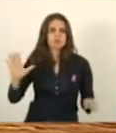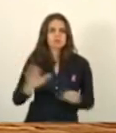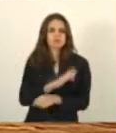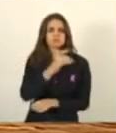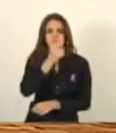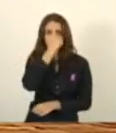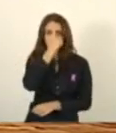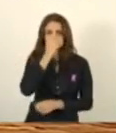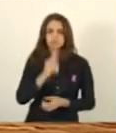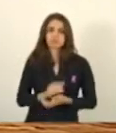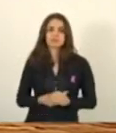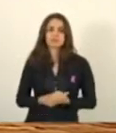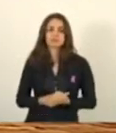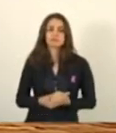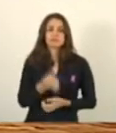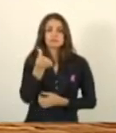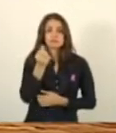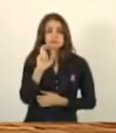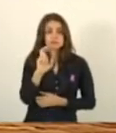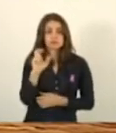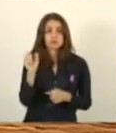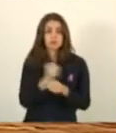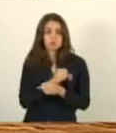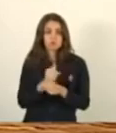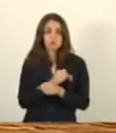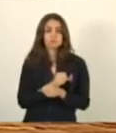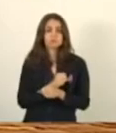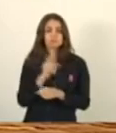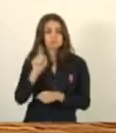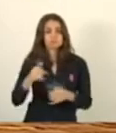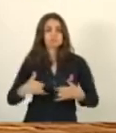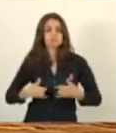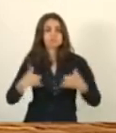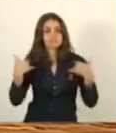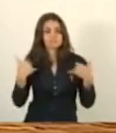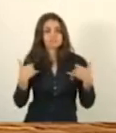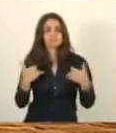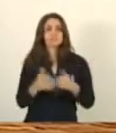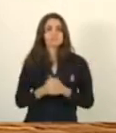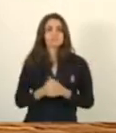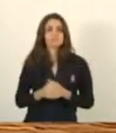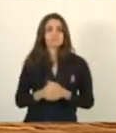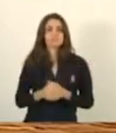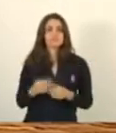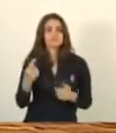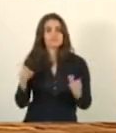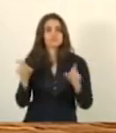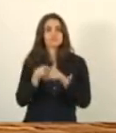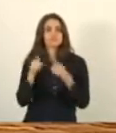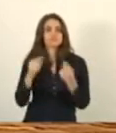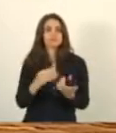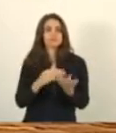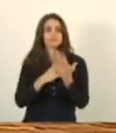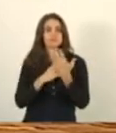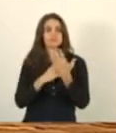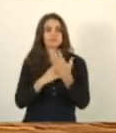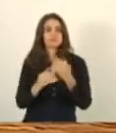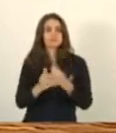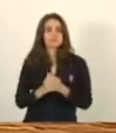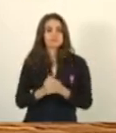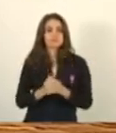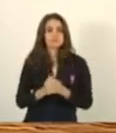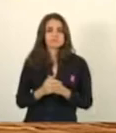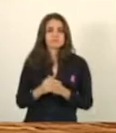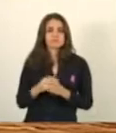Então, 65 anos da Hebes é um orgulho muito grande para nós, e a Hebes também me homenageou devido à nossa luta.